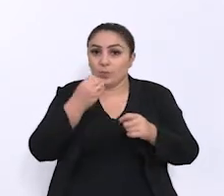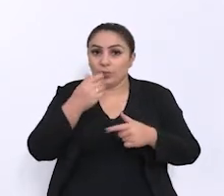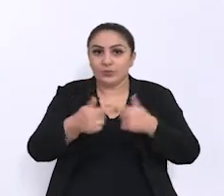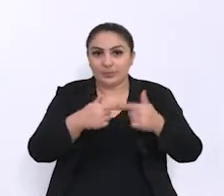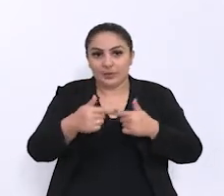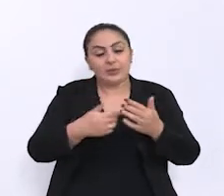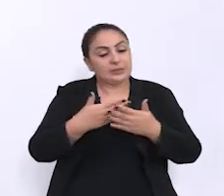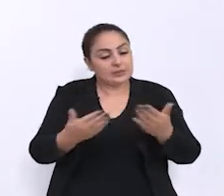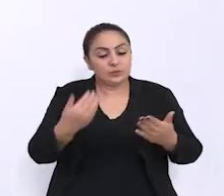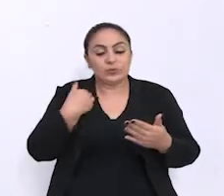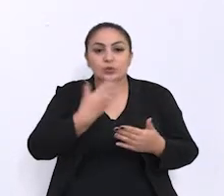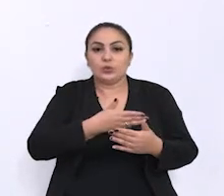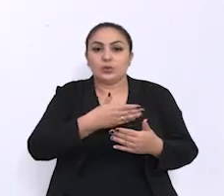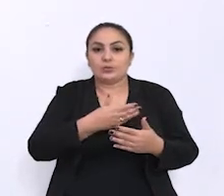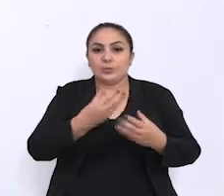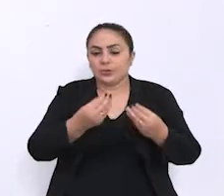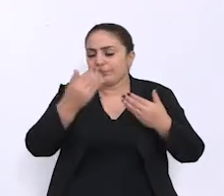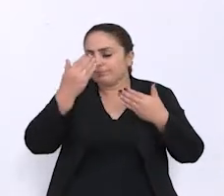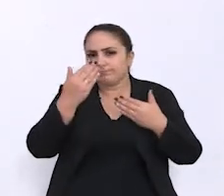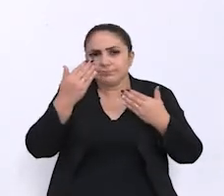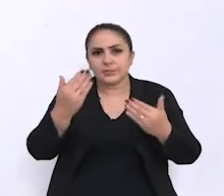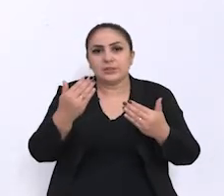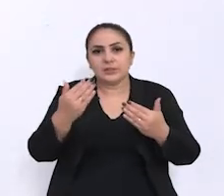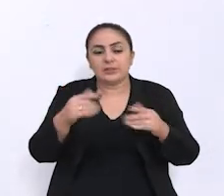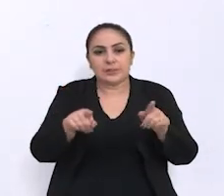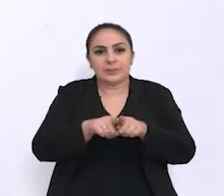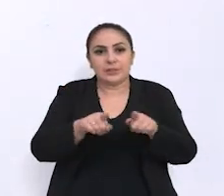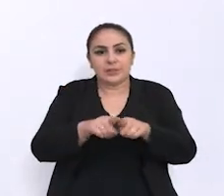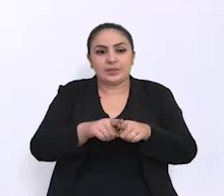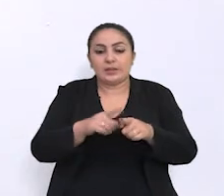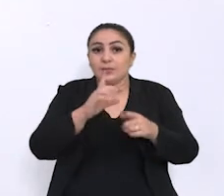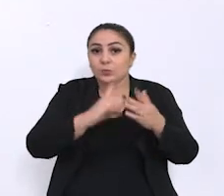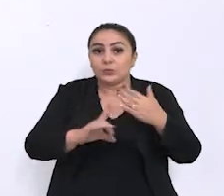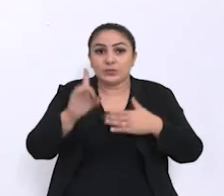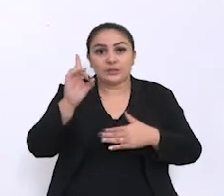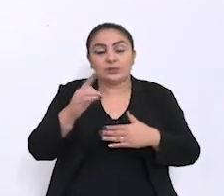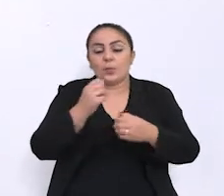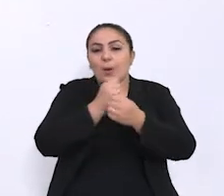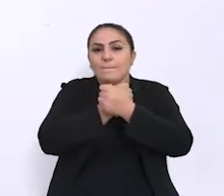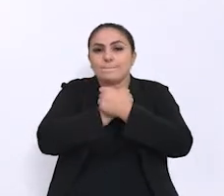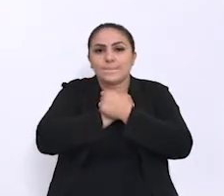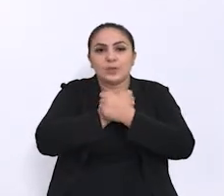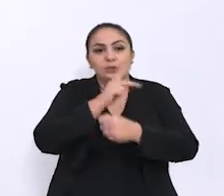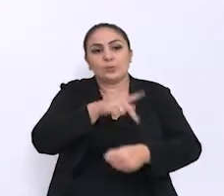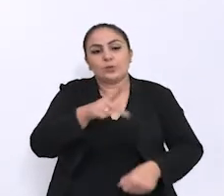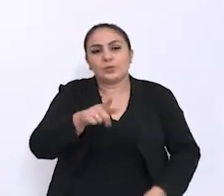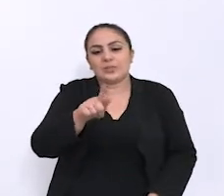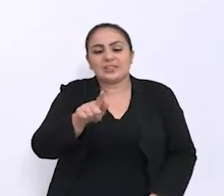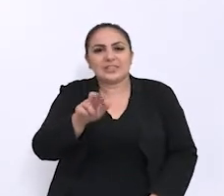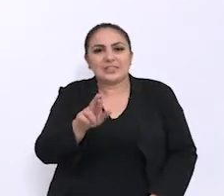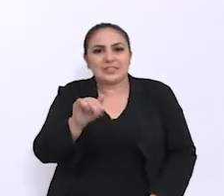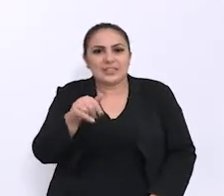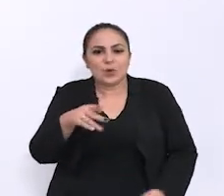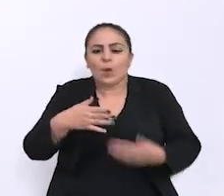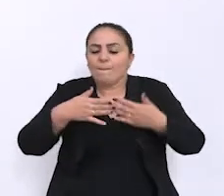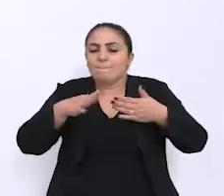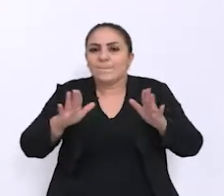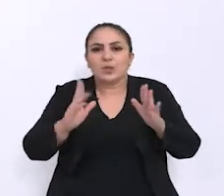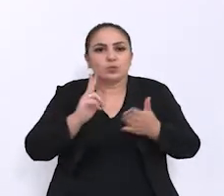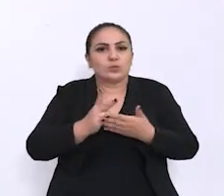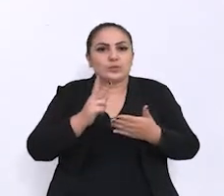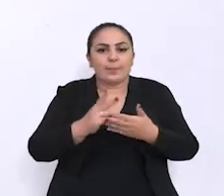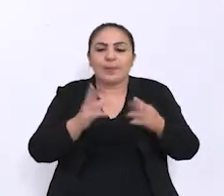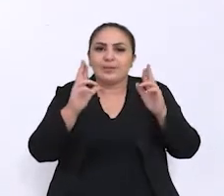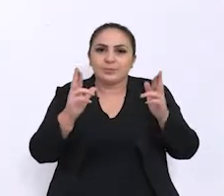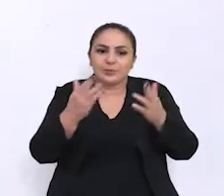realizar um bom trabalho. É isso que aqui fica uma grande mensagem e fiquem com Deus. Um grande abraço, professor Gringo, de portas